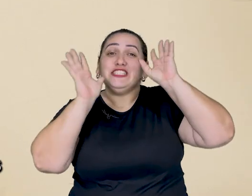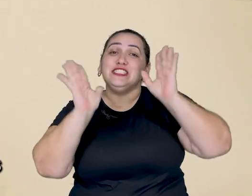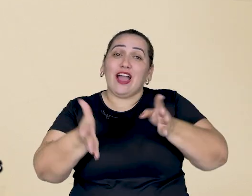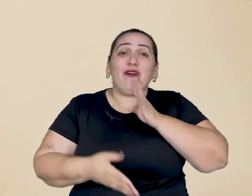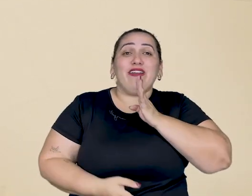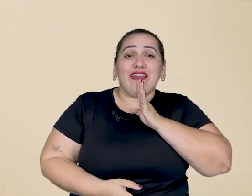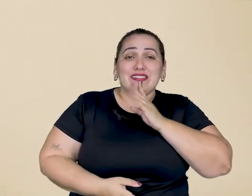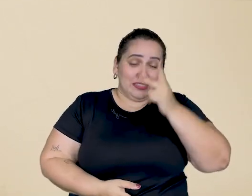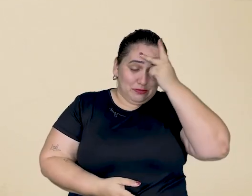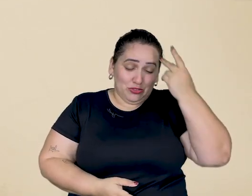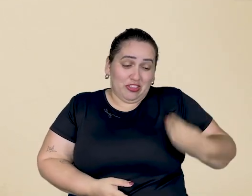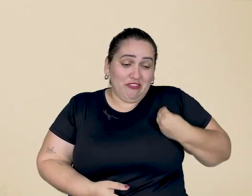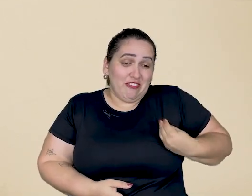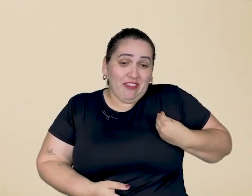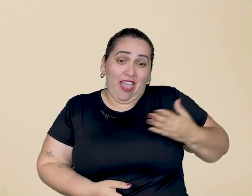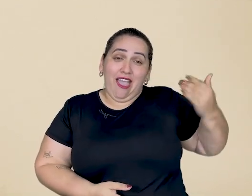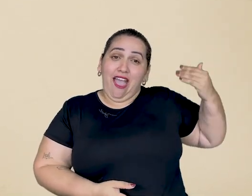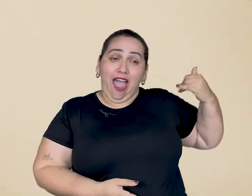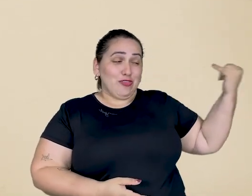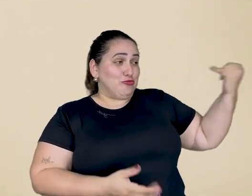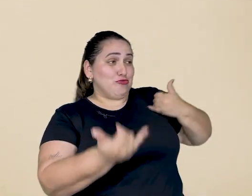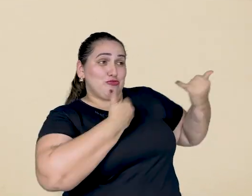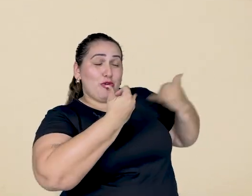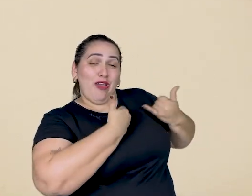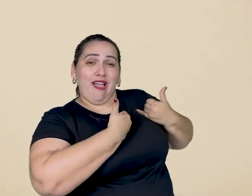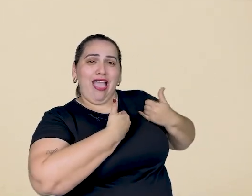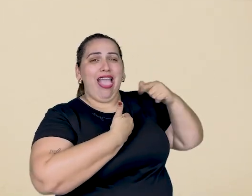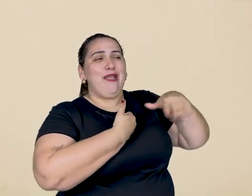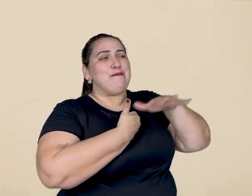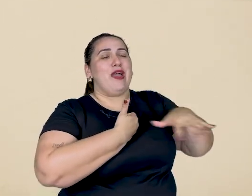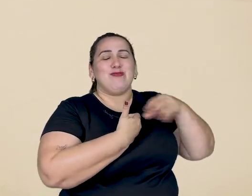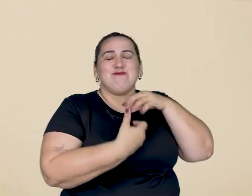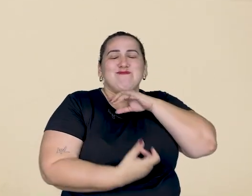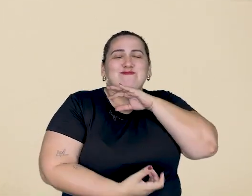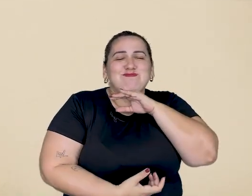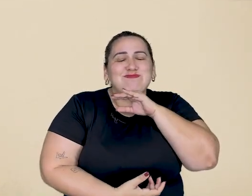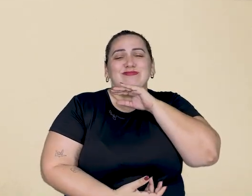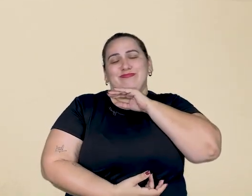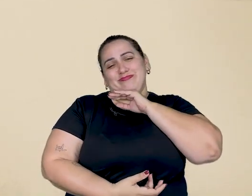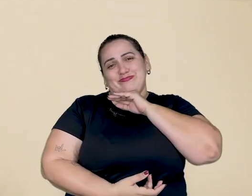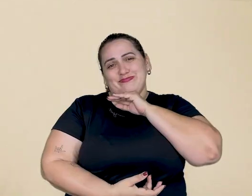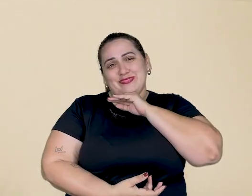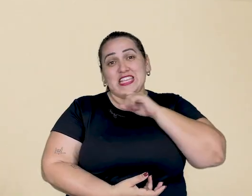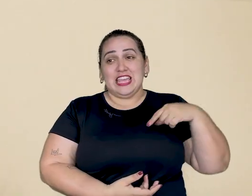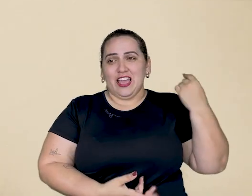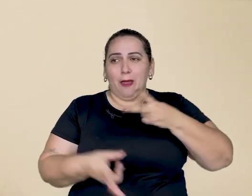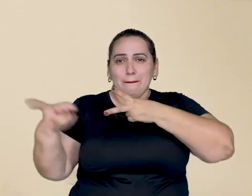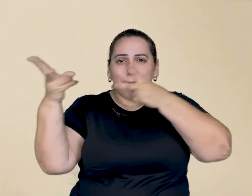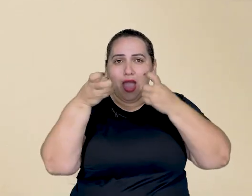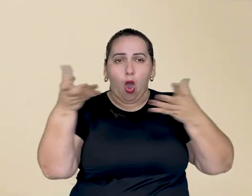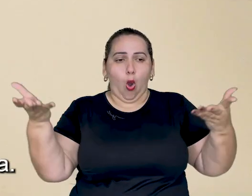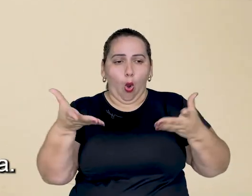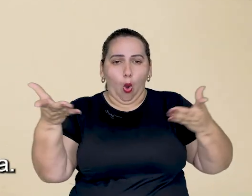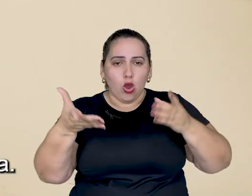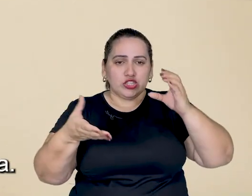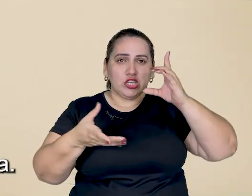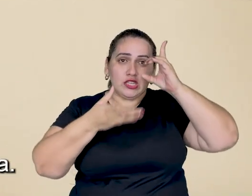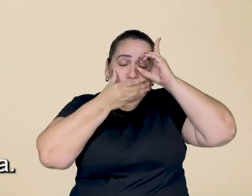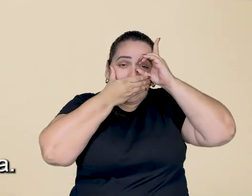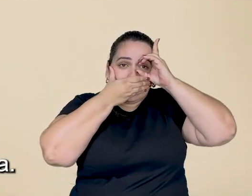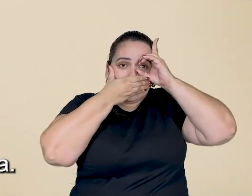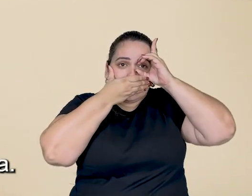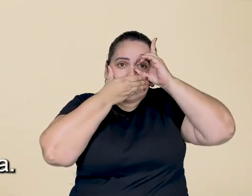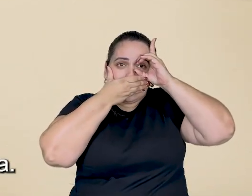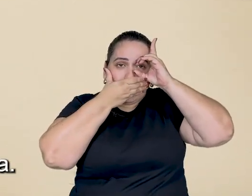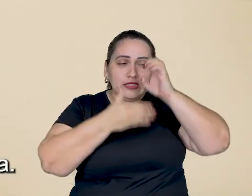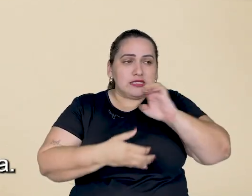ditatoriais e as pessoas que viveram nesse período nos contam que realmente não foi uma boa experiência. E a gente enxerga